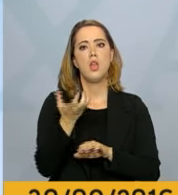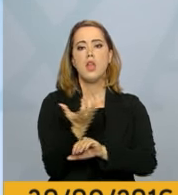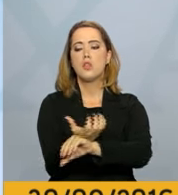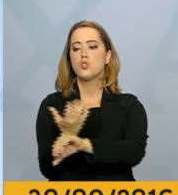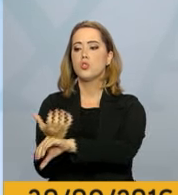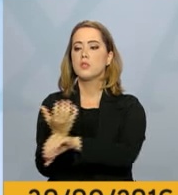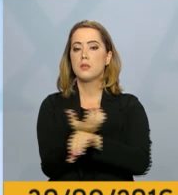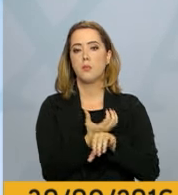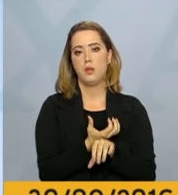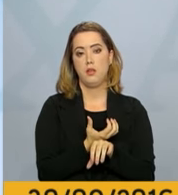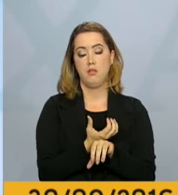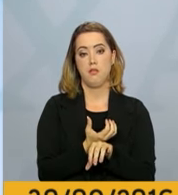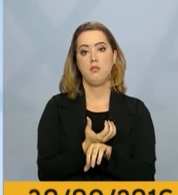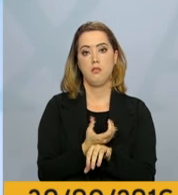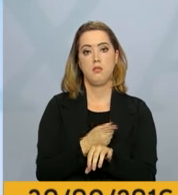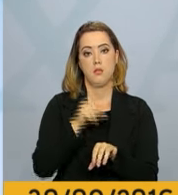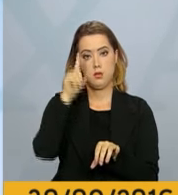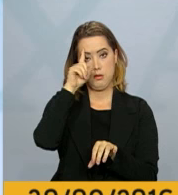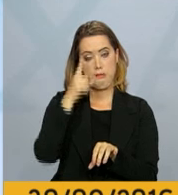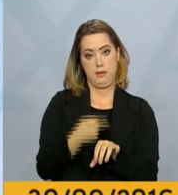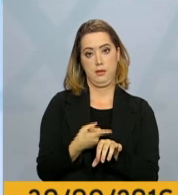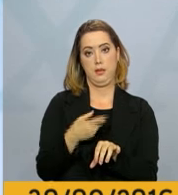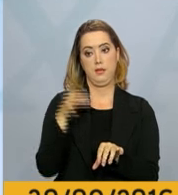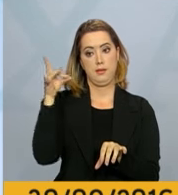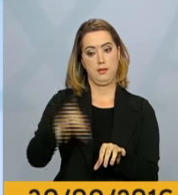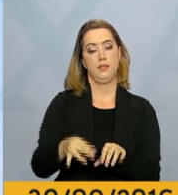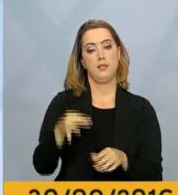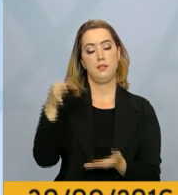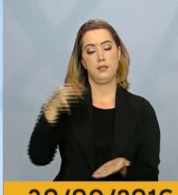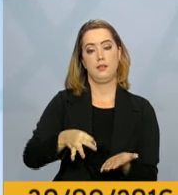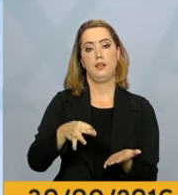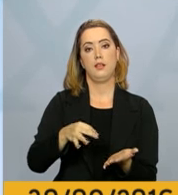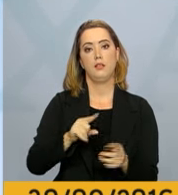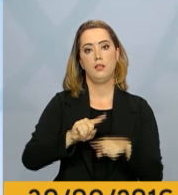certo período e, ao final do termo, no ensino médio,